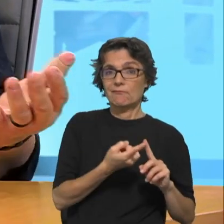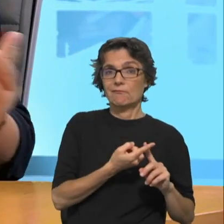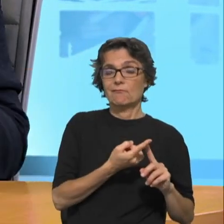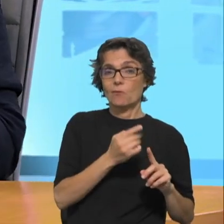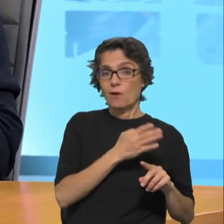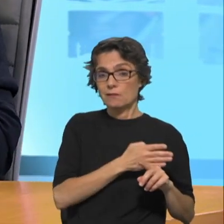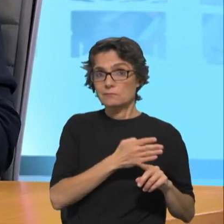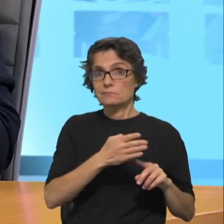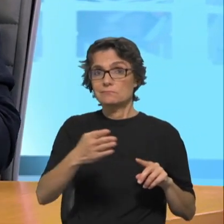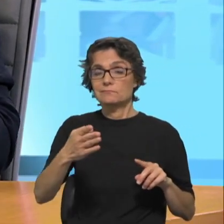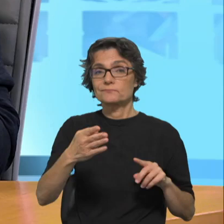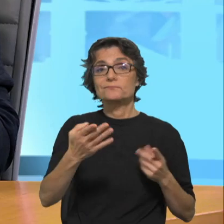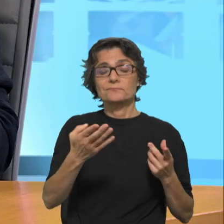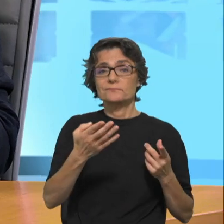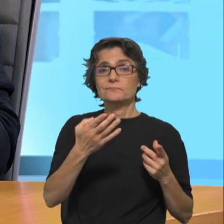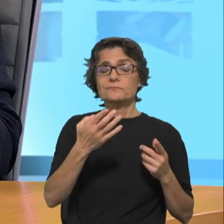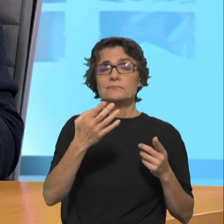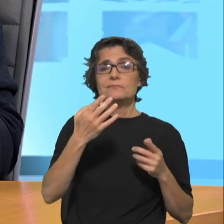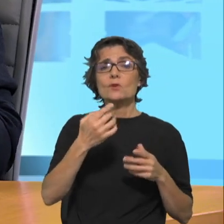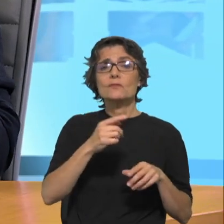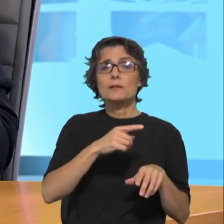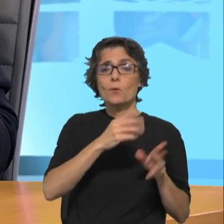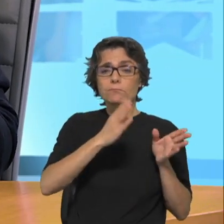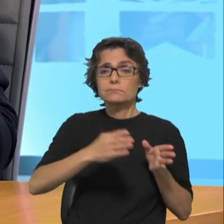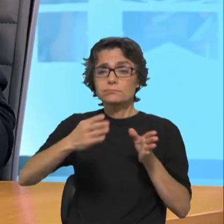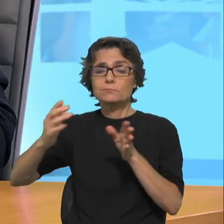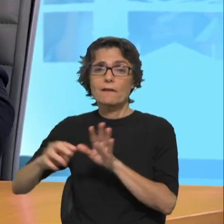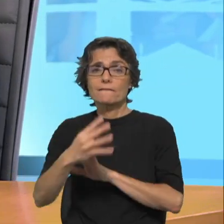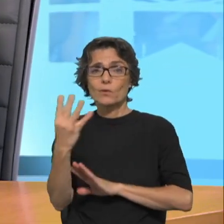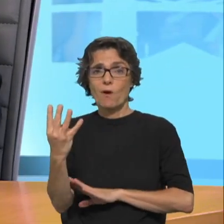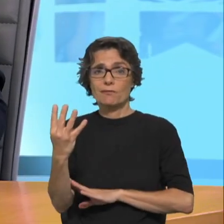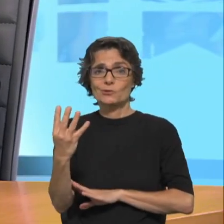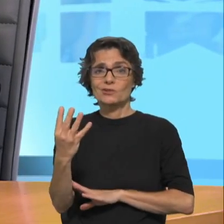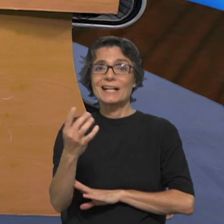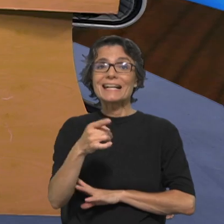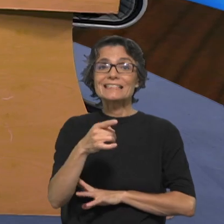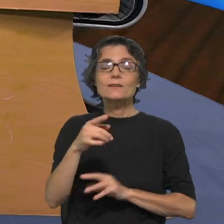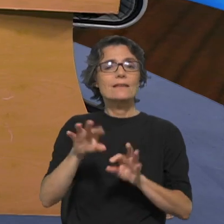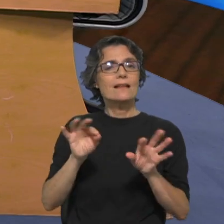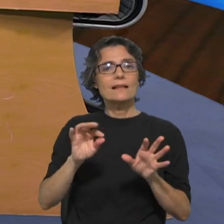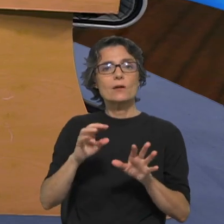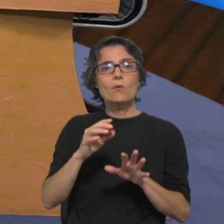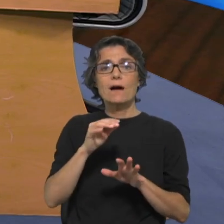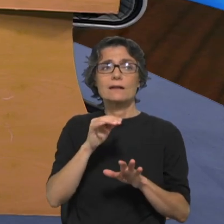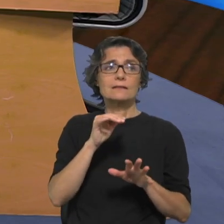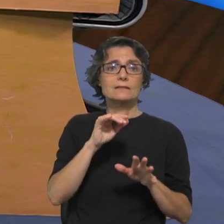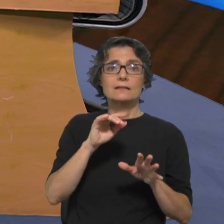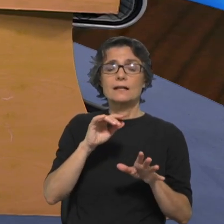mundo, bem, o calendário litúrgico acontece essa mesma transformação, não é? Da morte para a